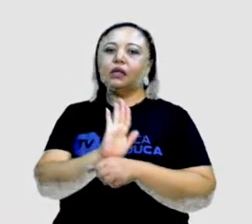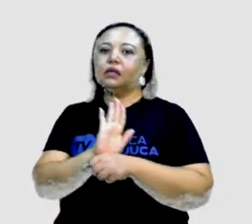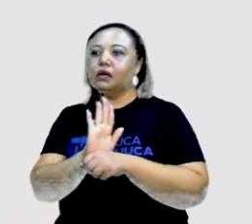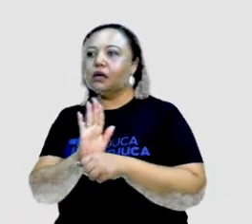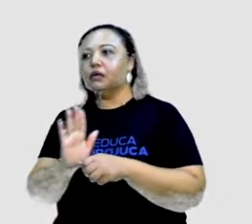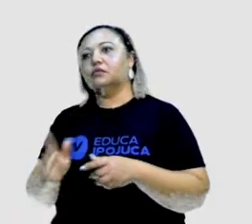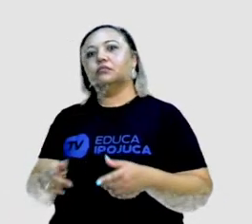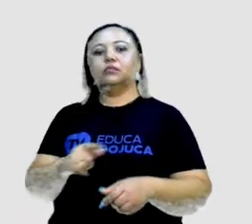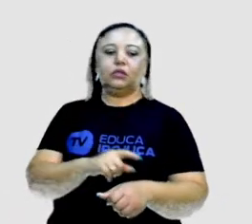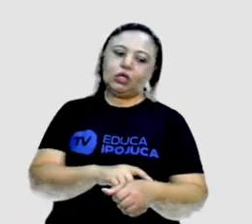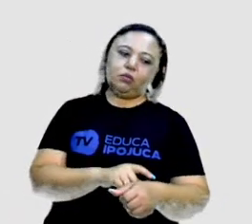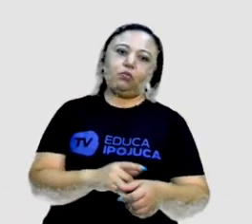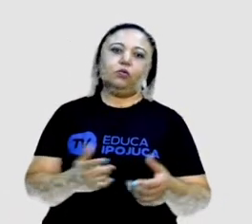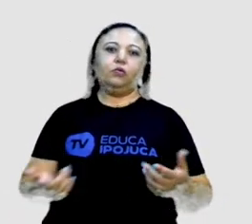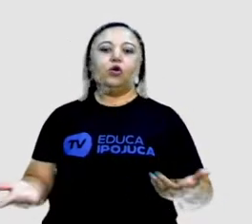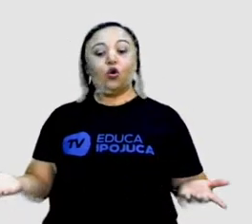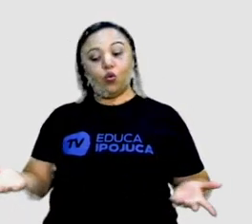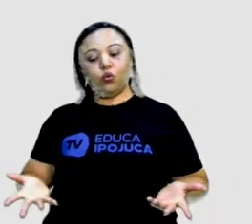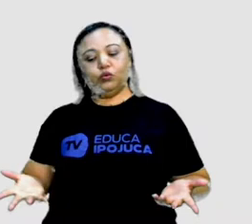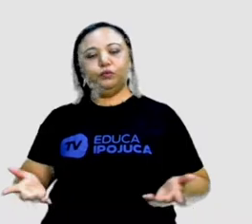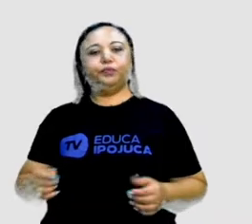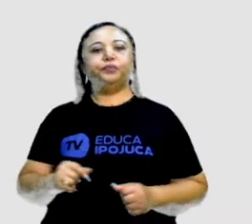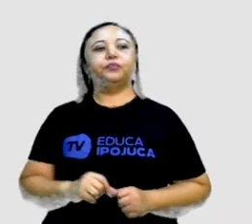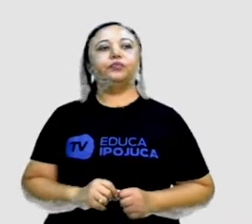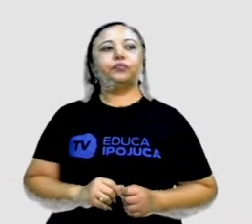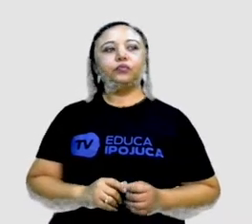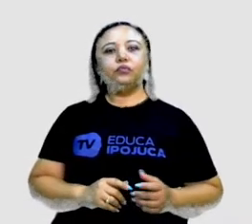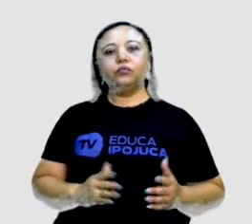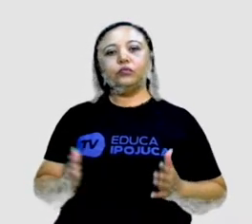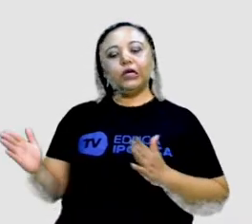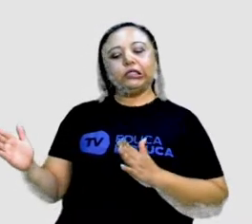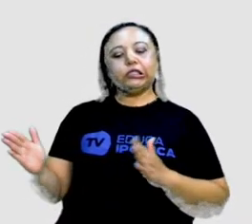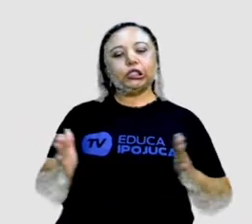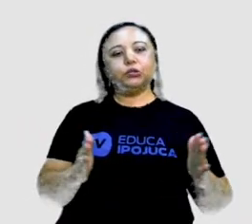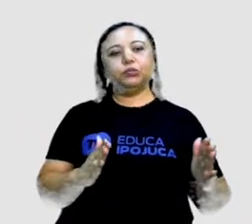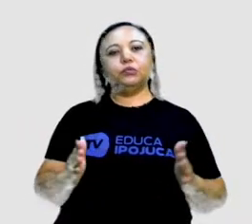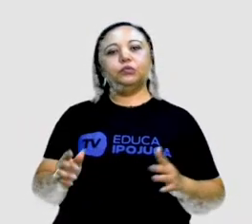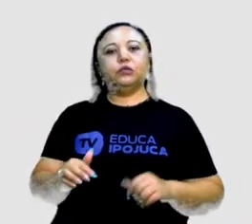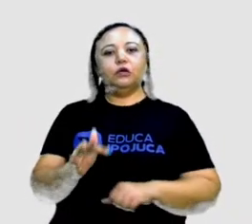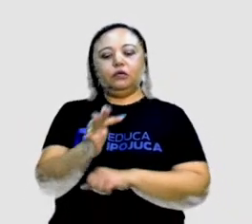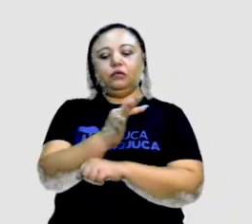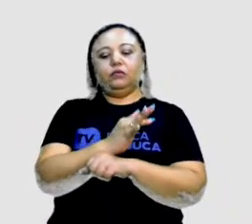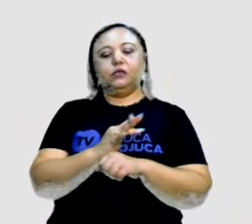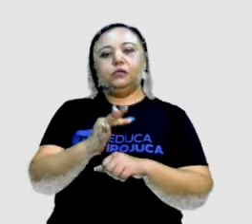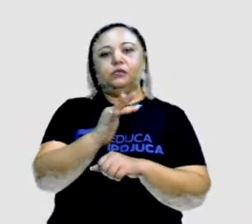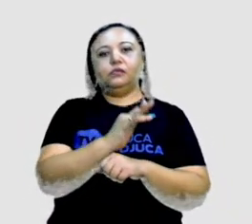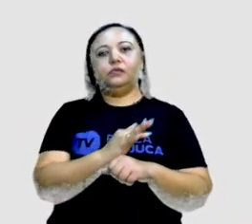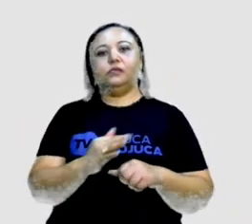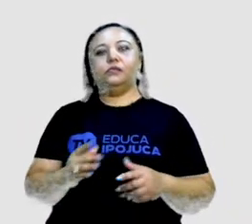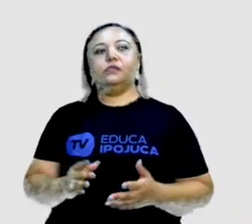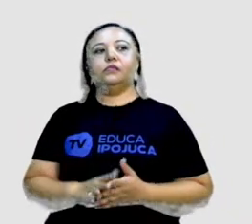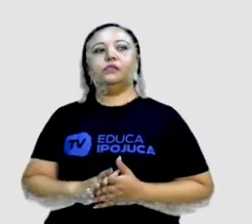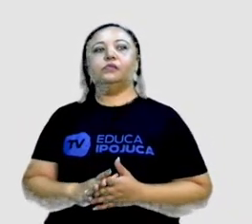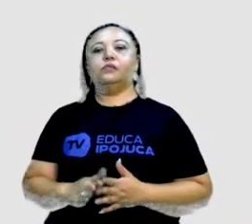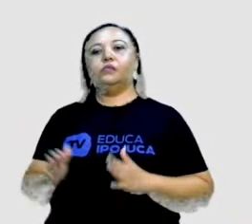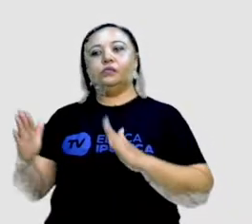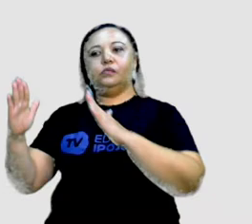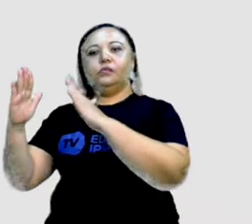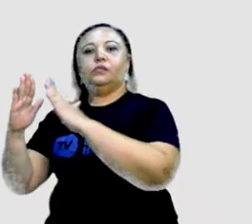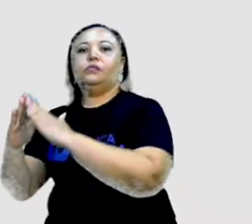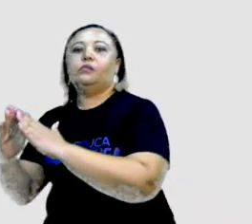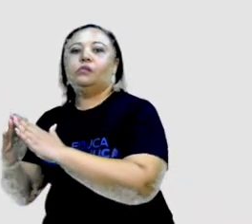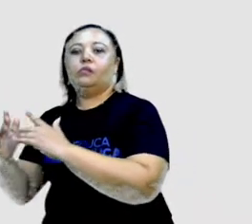no dia seguinte, hoje, não é? E marcadores espaciais. Férias, que aí era no caso, na casa da